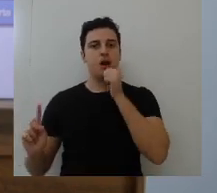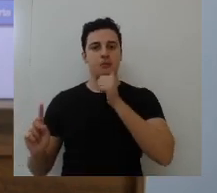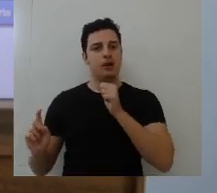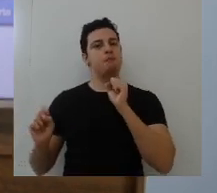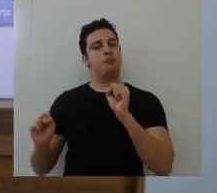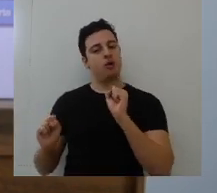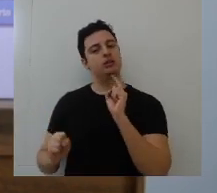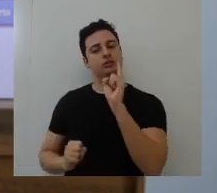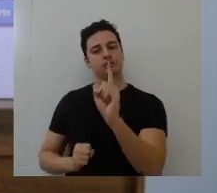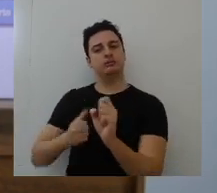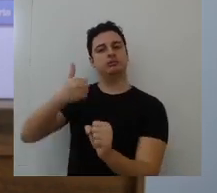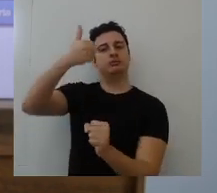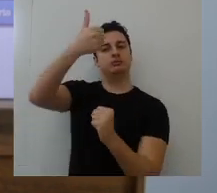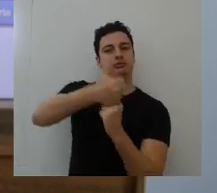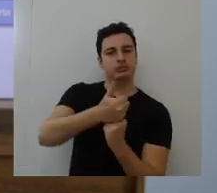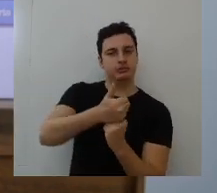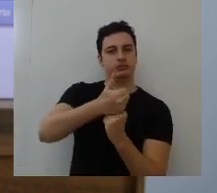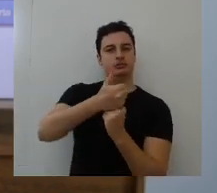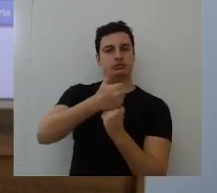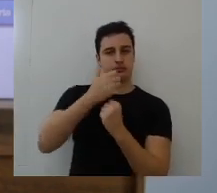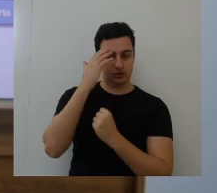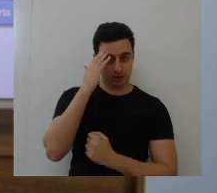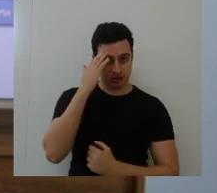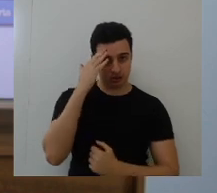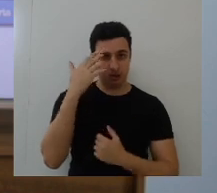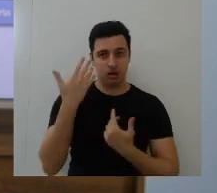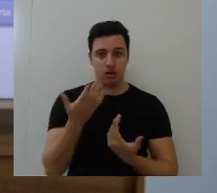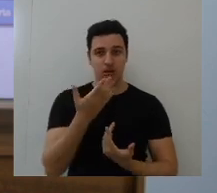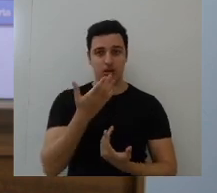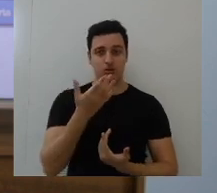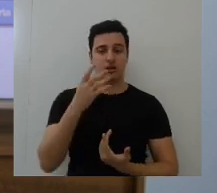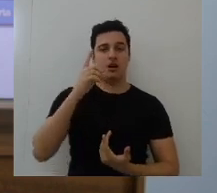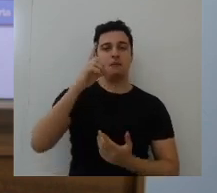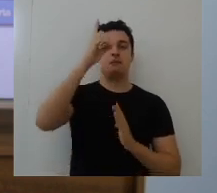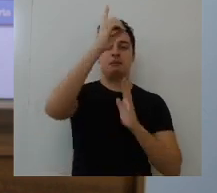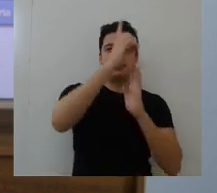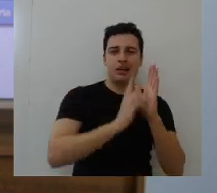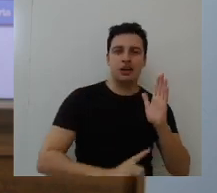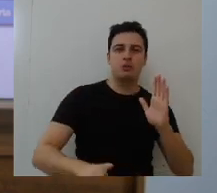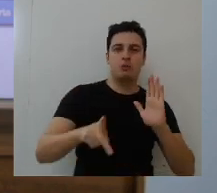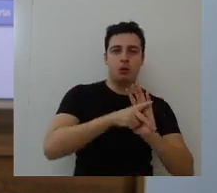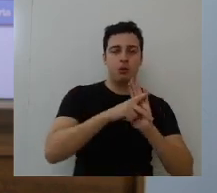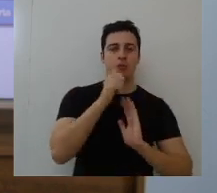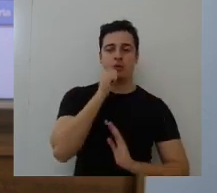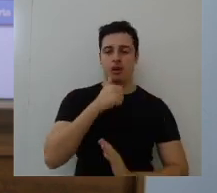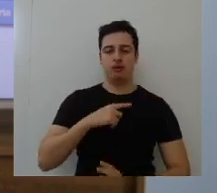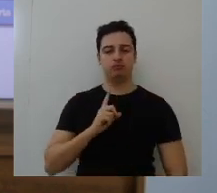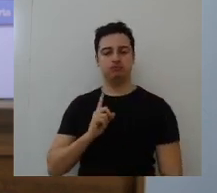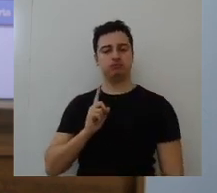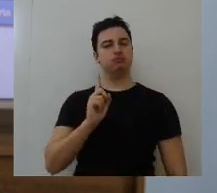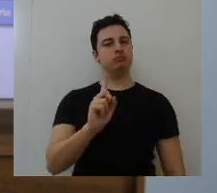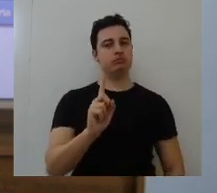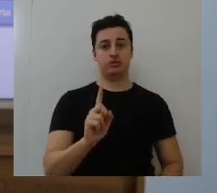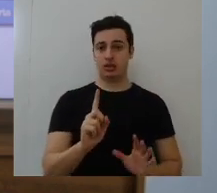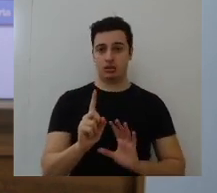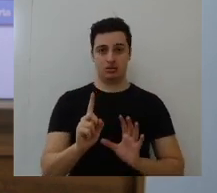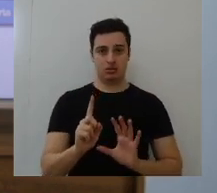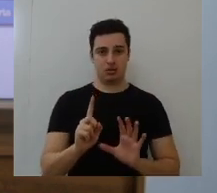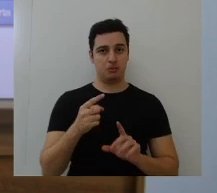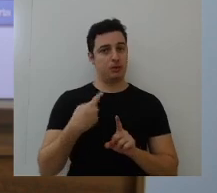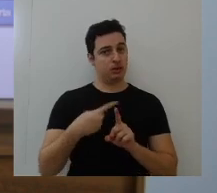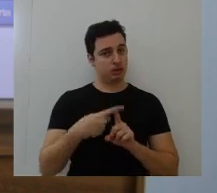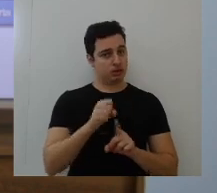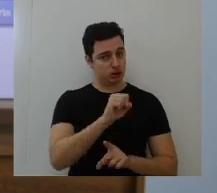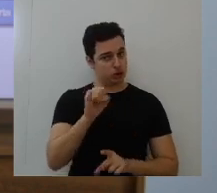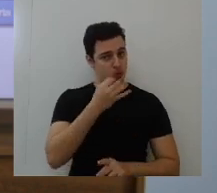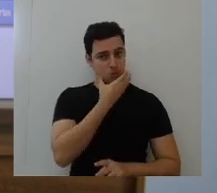um direito feminino ir lá na frente da assembleia fazer parte daquilo ali. Porque se o marido dela estivesse em